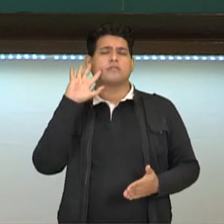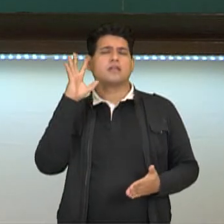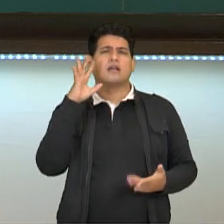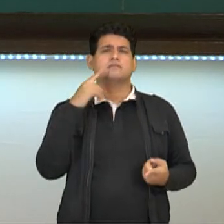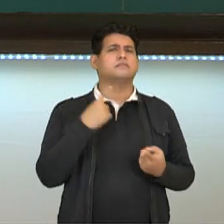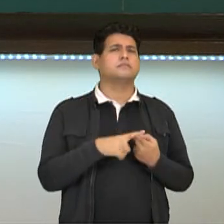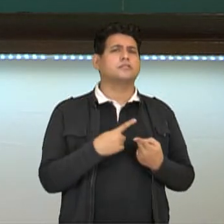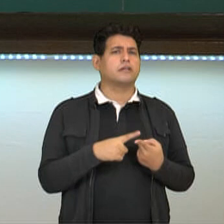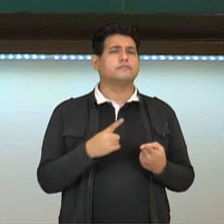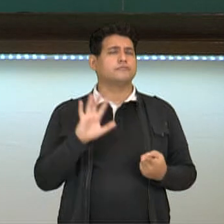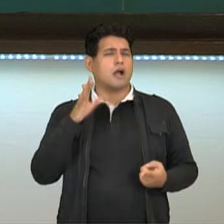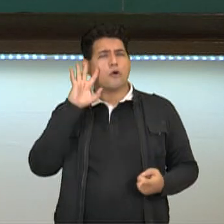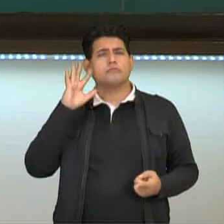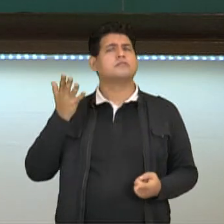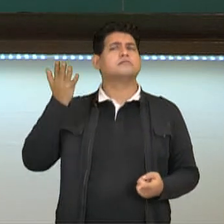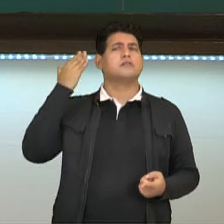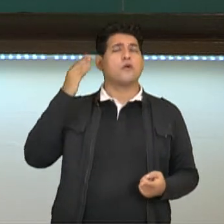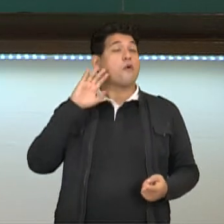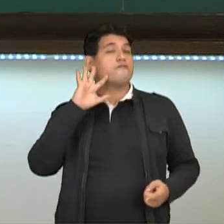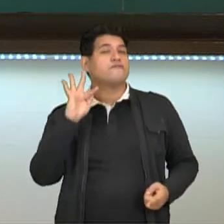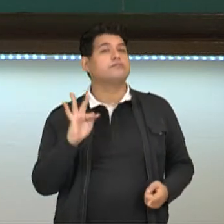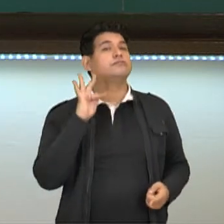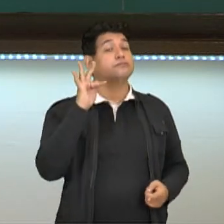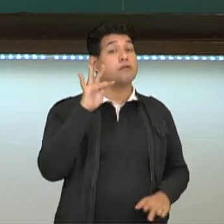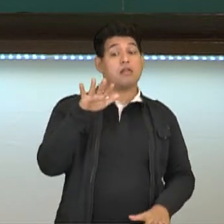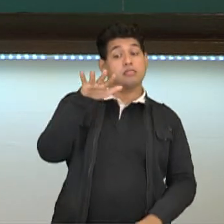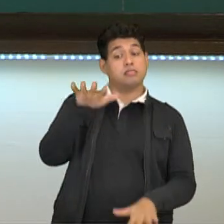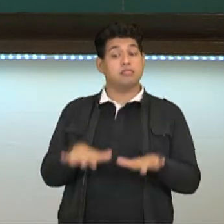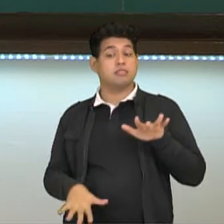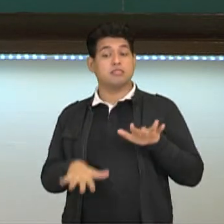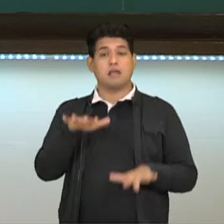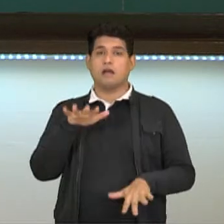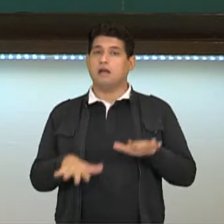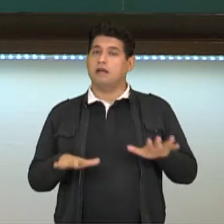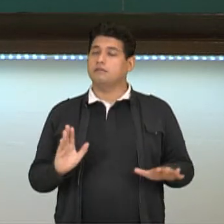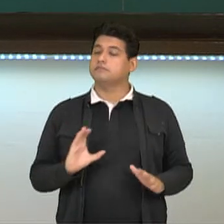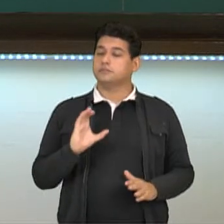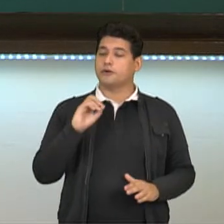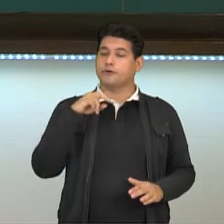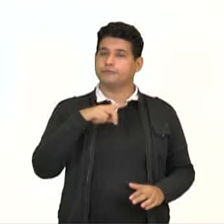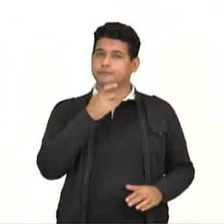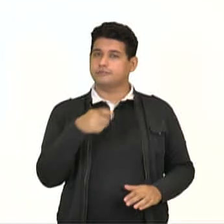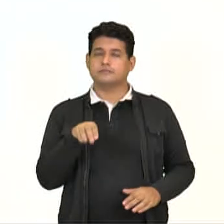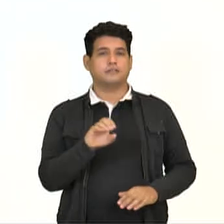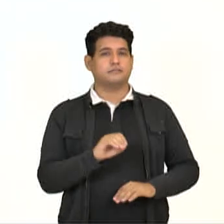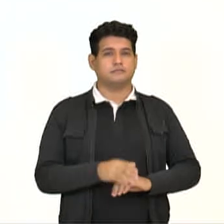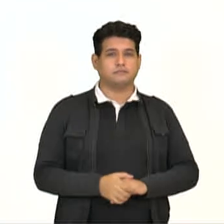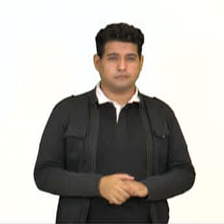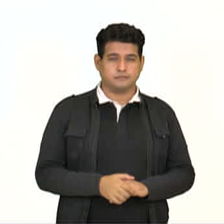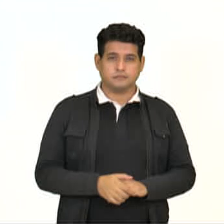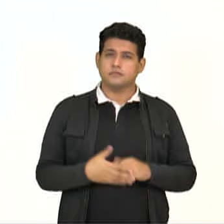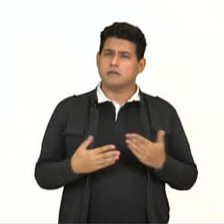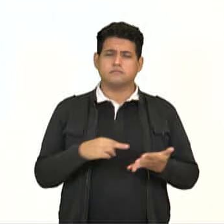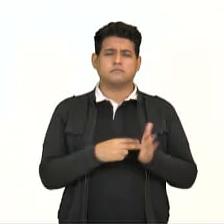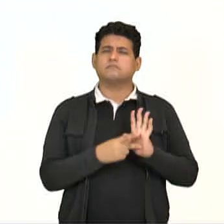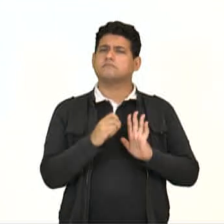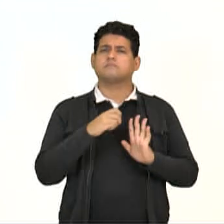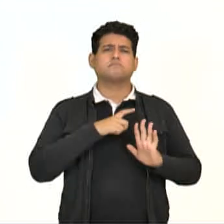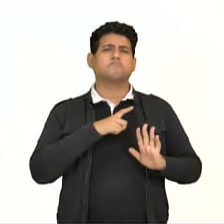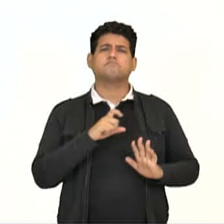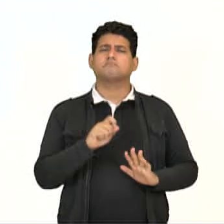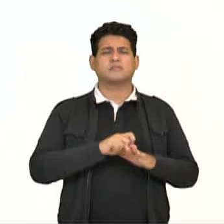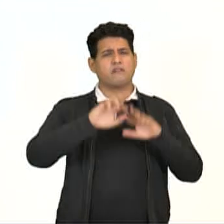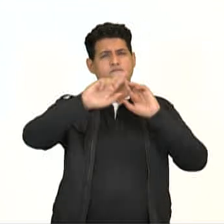acontece, aconteceu ou acontecerá dependendo dessa condição. As condicionais são formadas